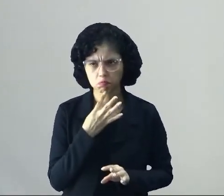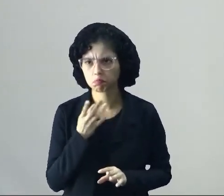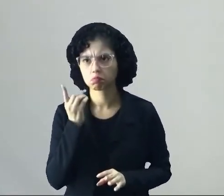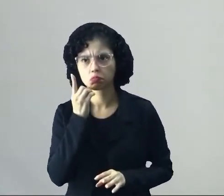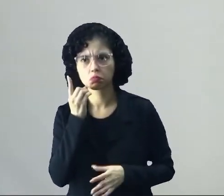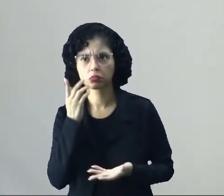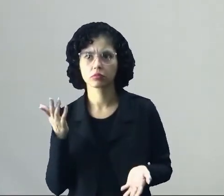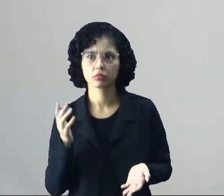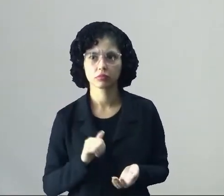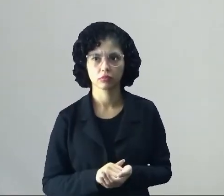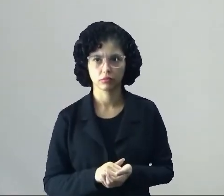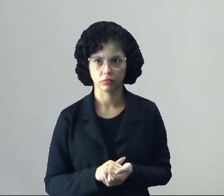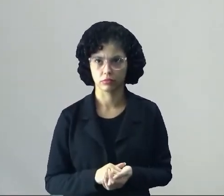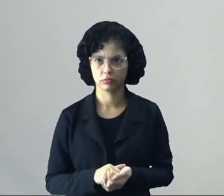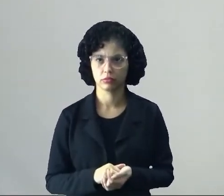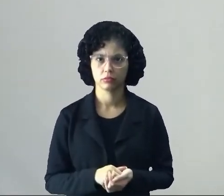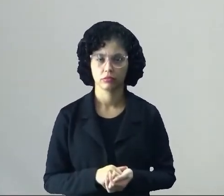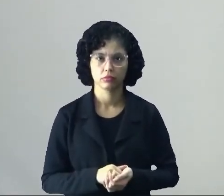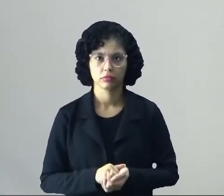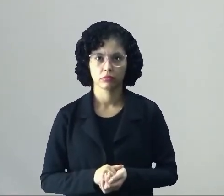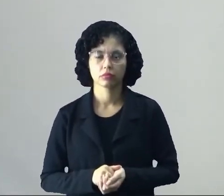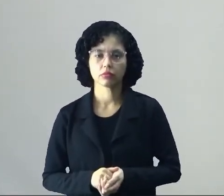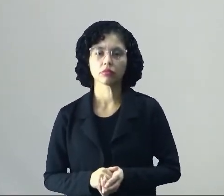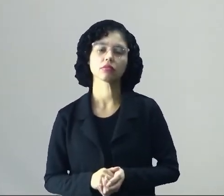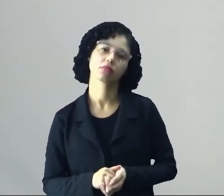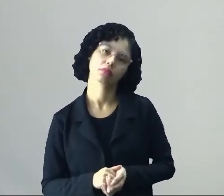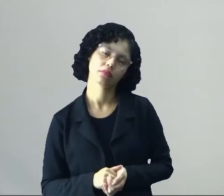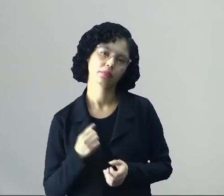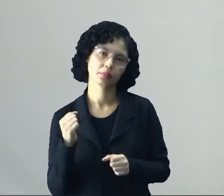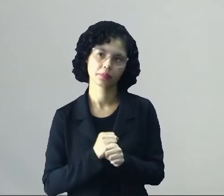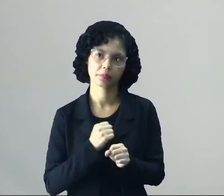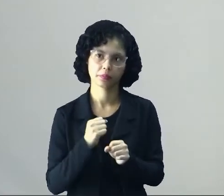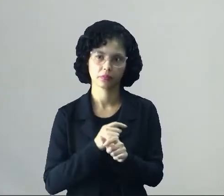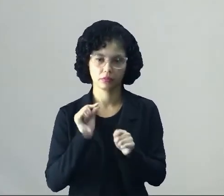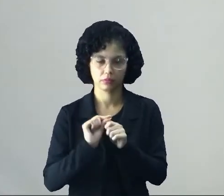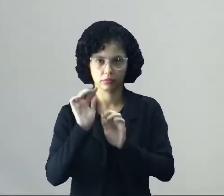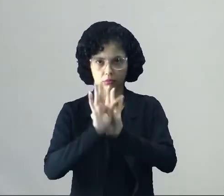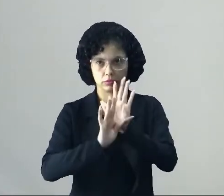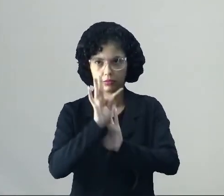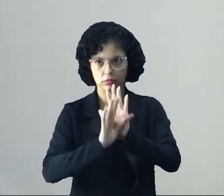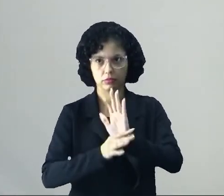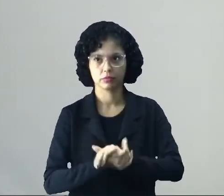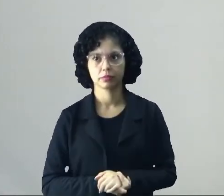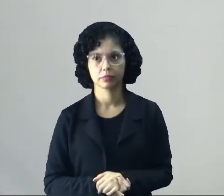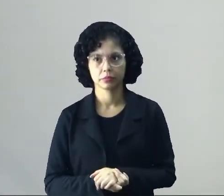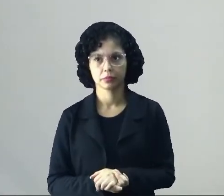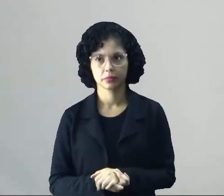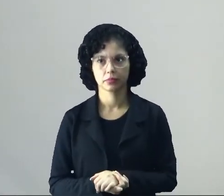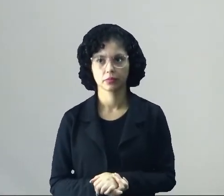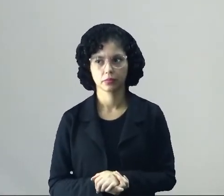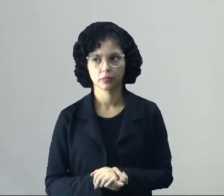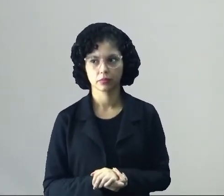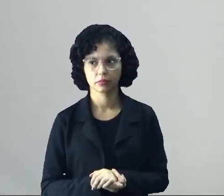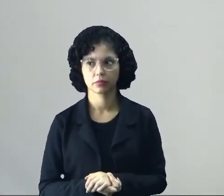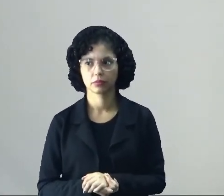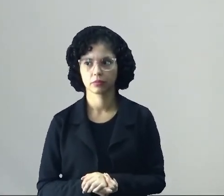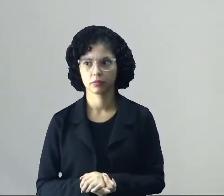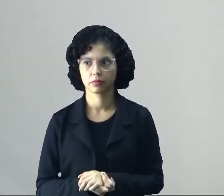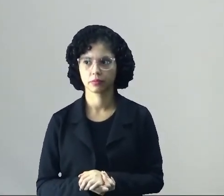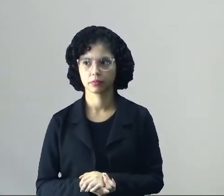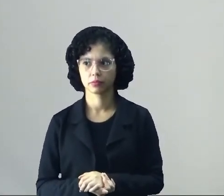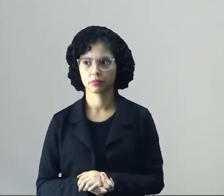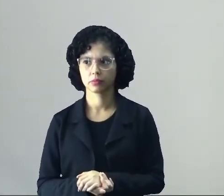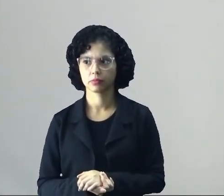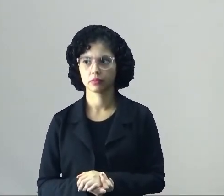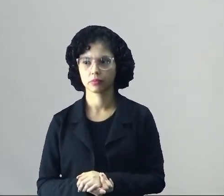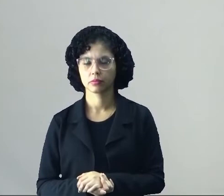seu dia a dia, nem na sua construção textual, nem na sua fala, tá? Certo? Vamos